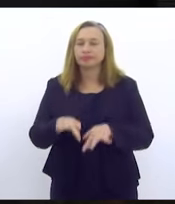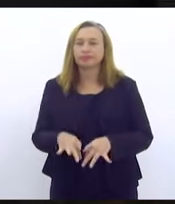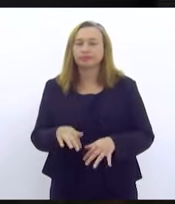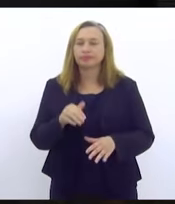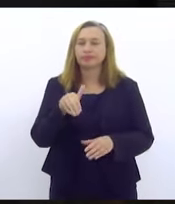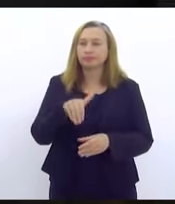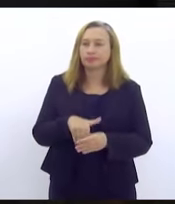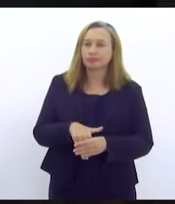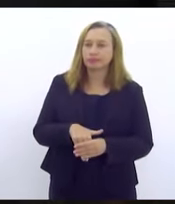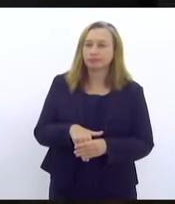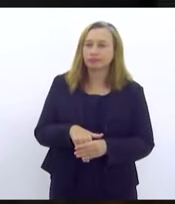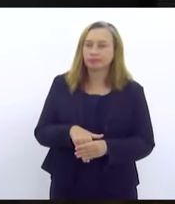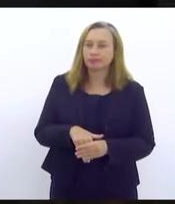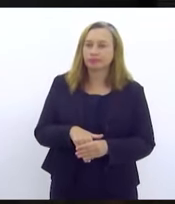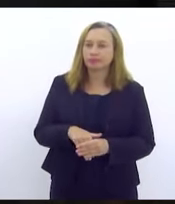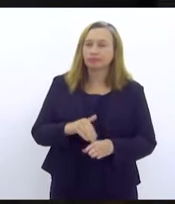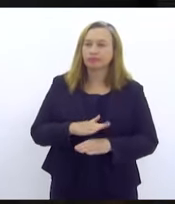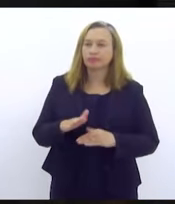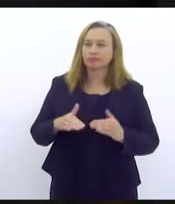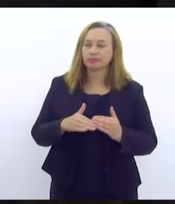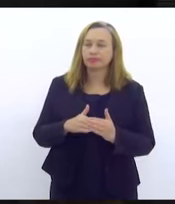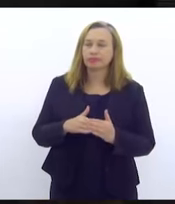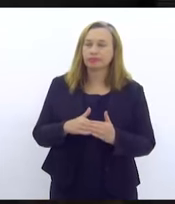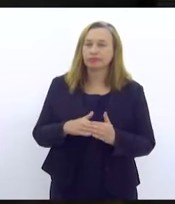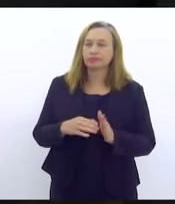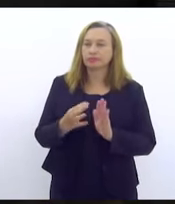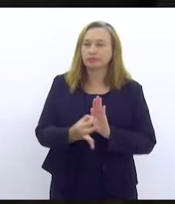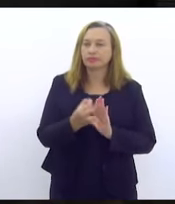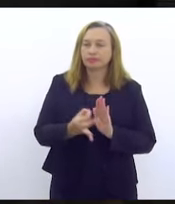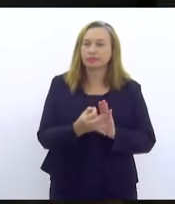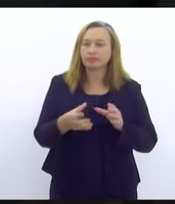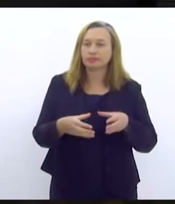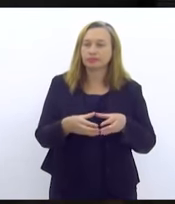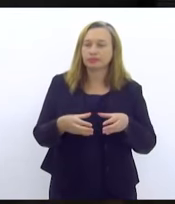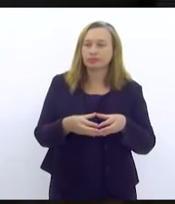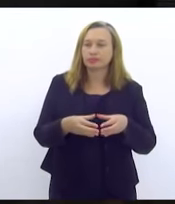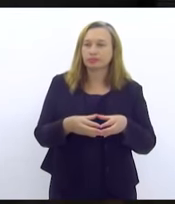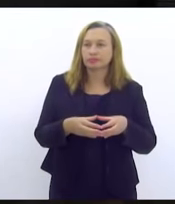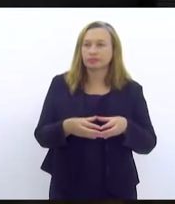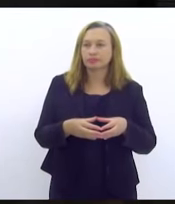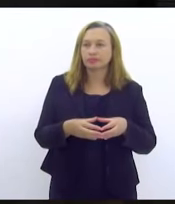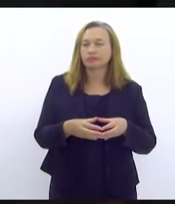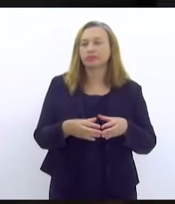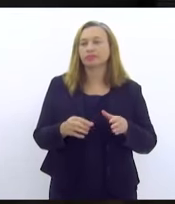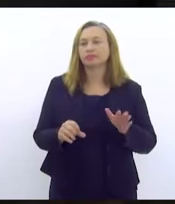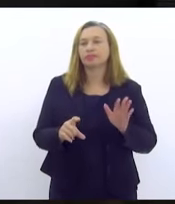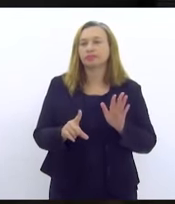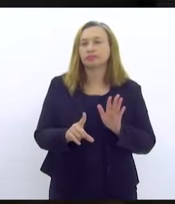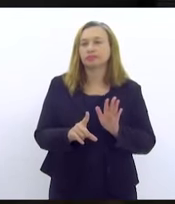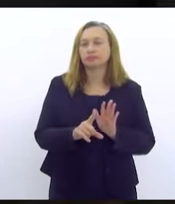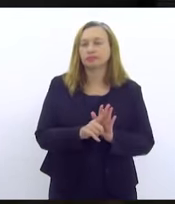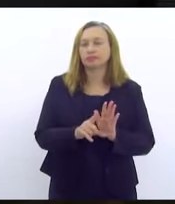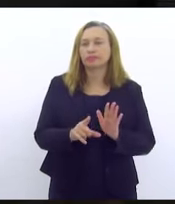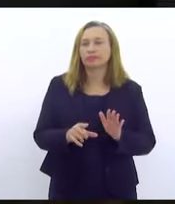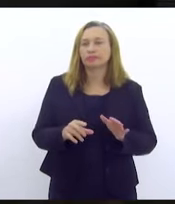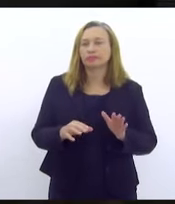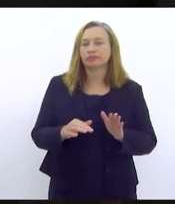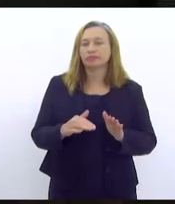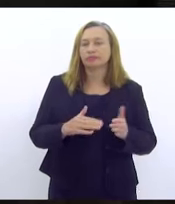encerrada a discussão. Em votação, parecer da comissão de indicação legislativa. Os senhores que aprovam, permaneçam como